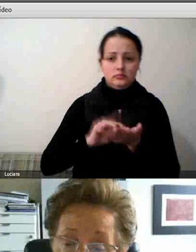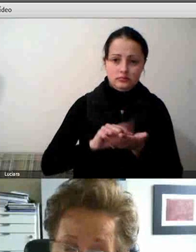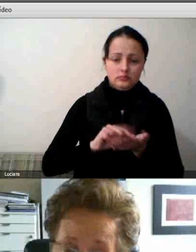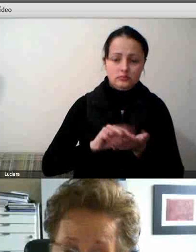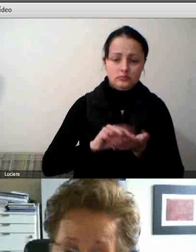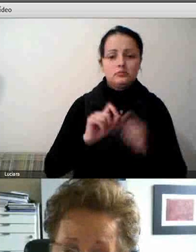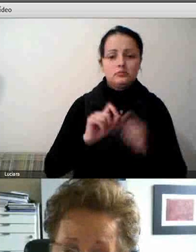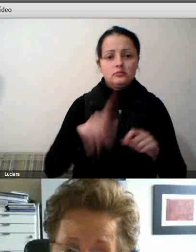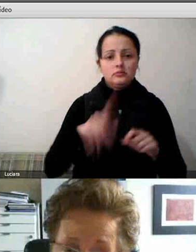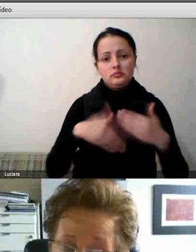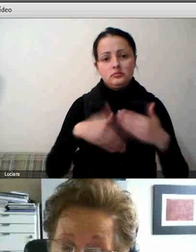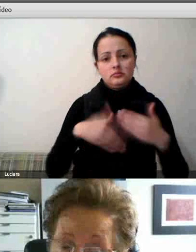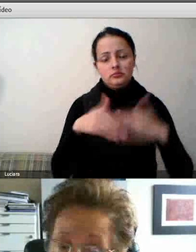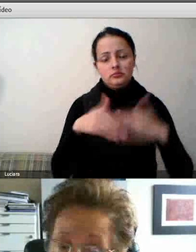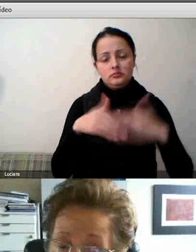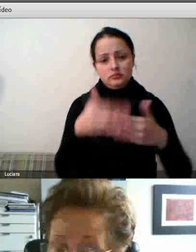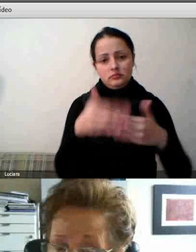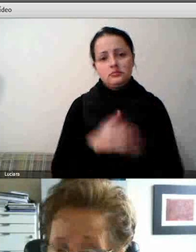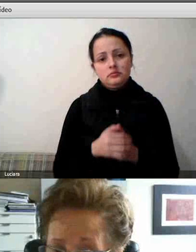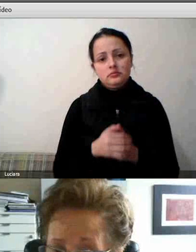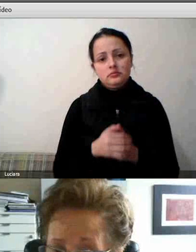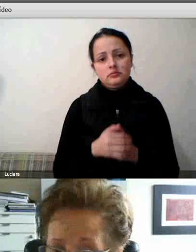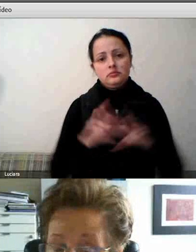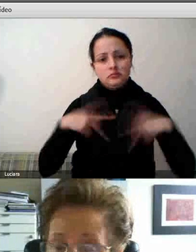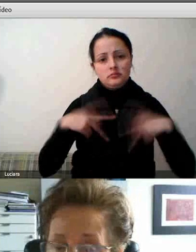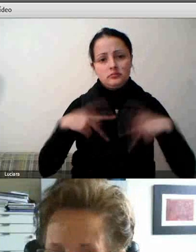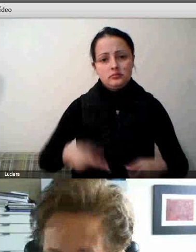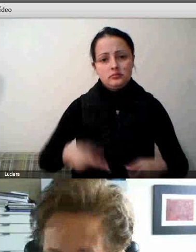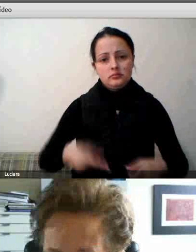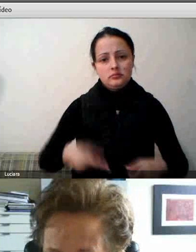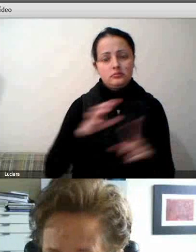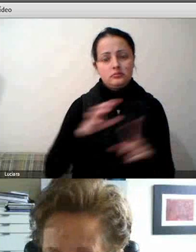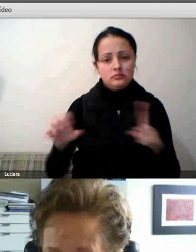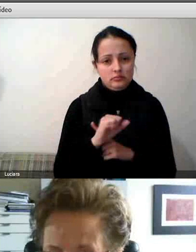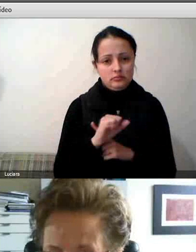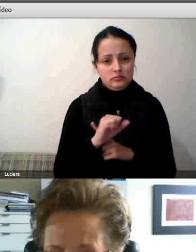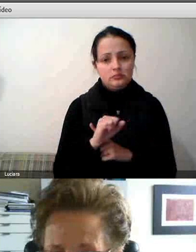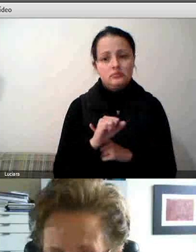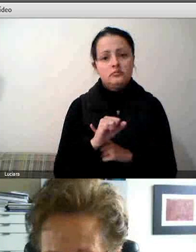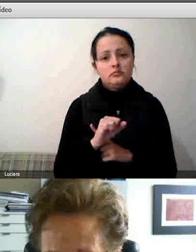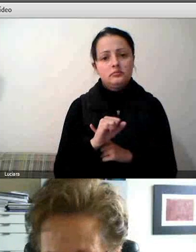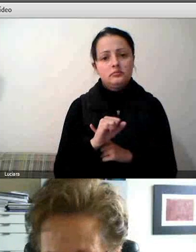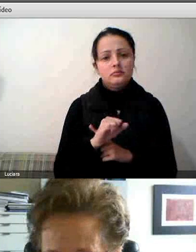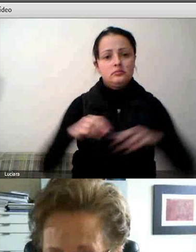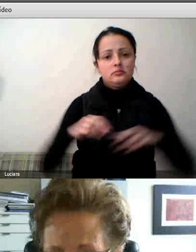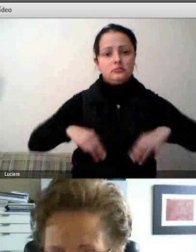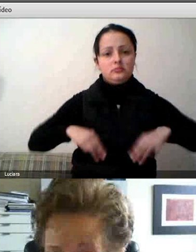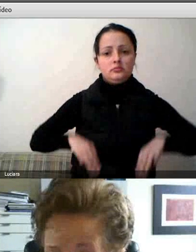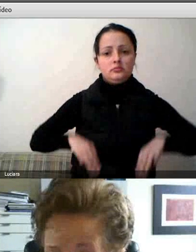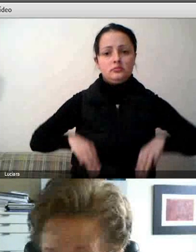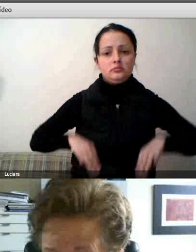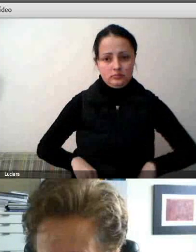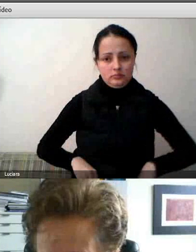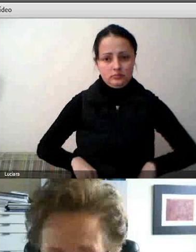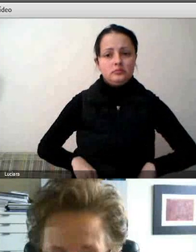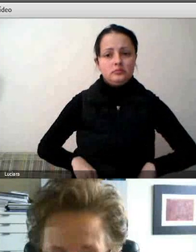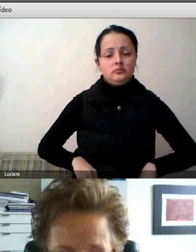desenvolve o pensamento, desenvolve o afeto, a criatividade e todas as estruturas